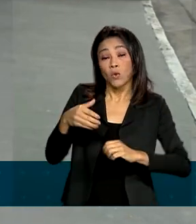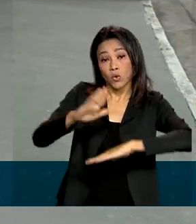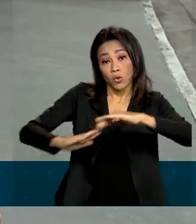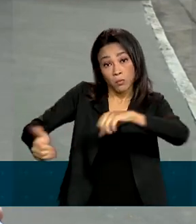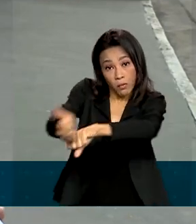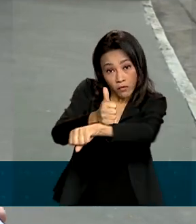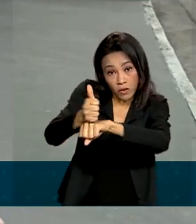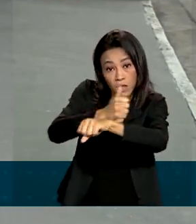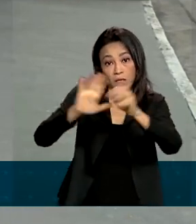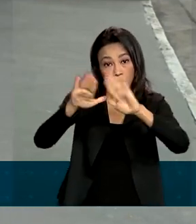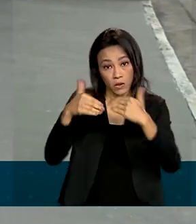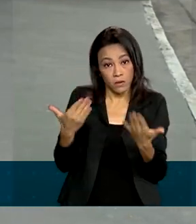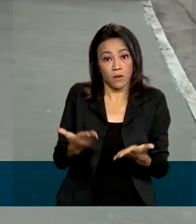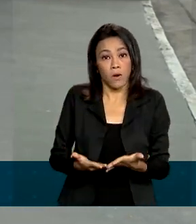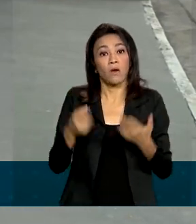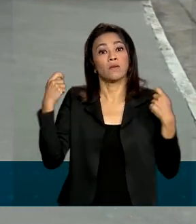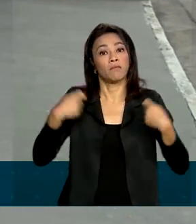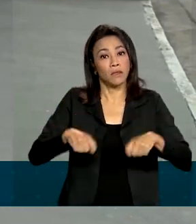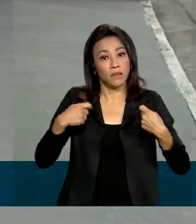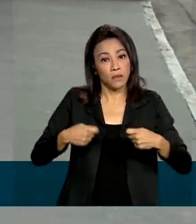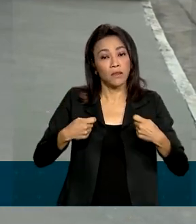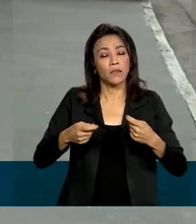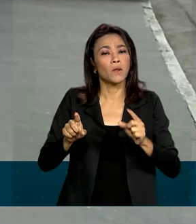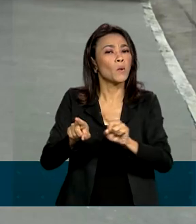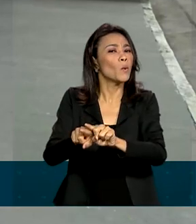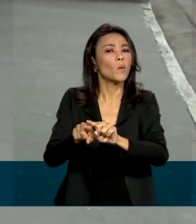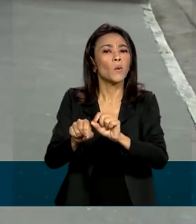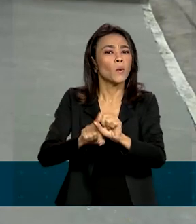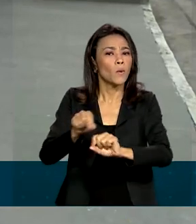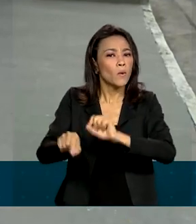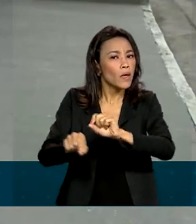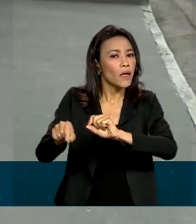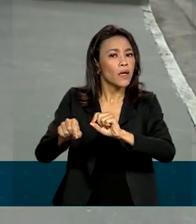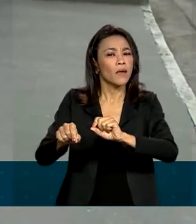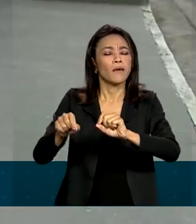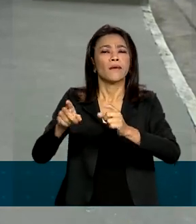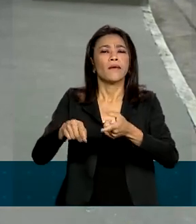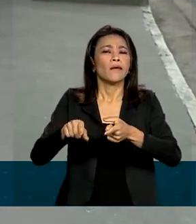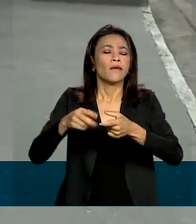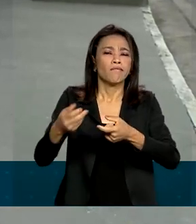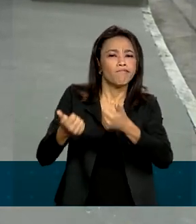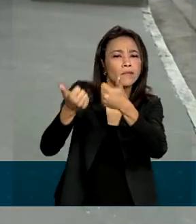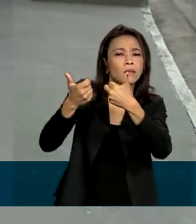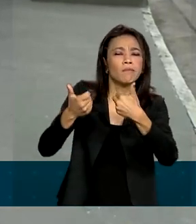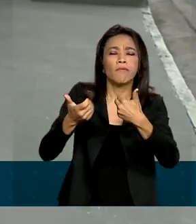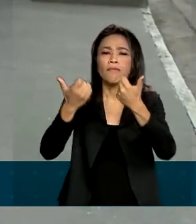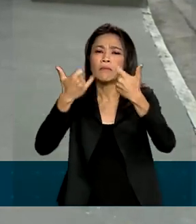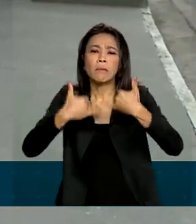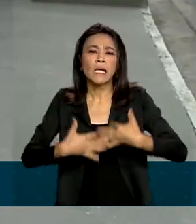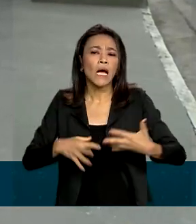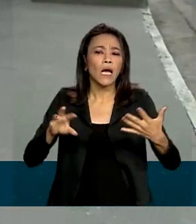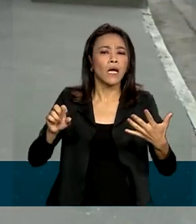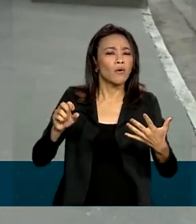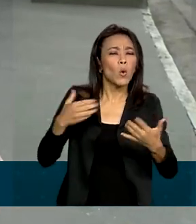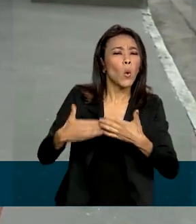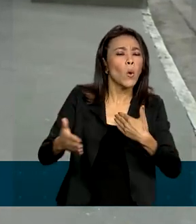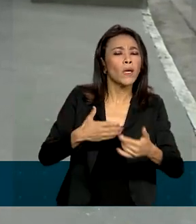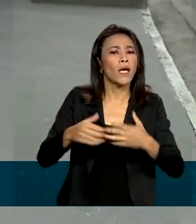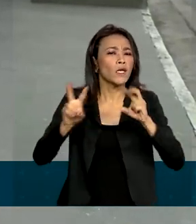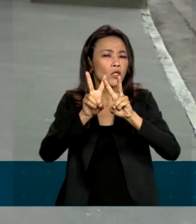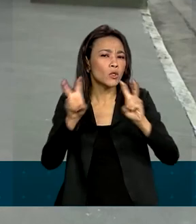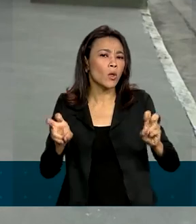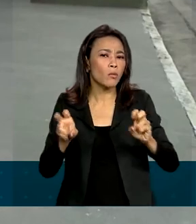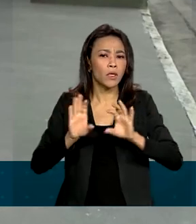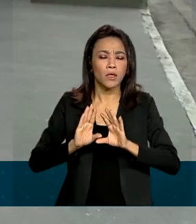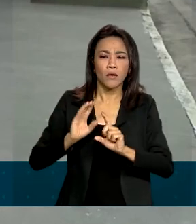redes de ensino terão que divulgar terão que falar qualquer conhecimento de assédio sexual isso